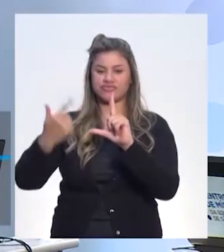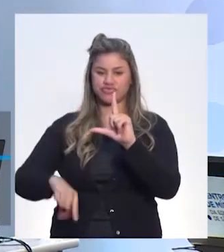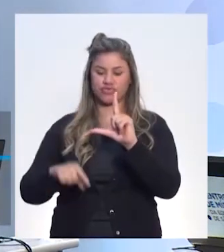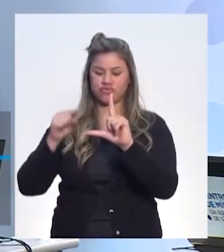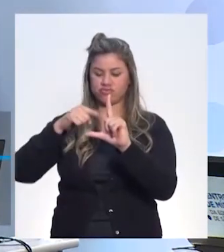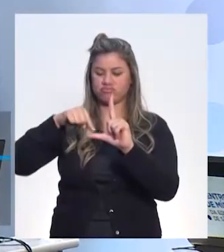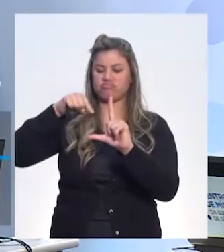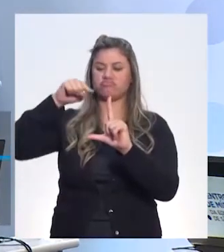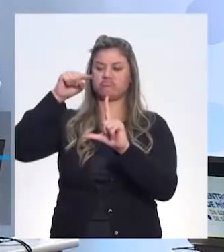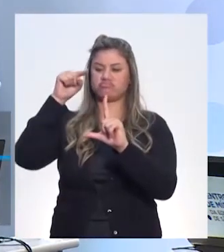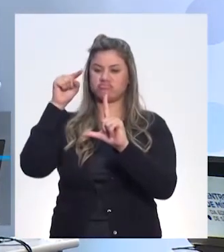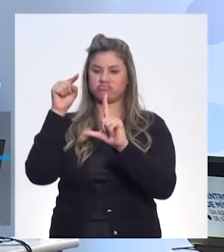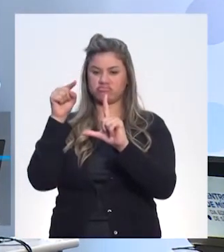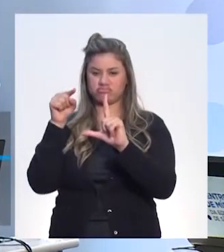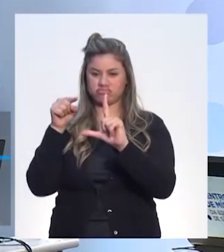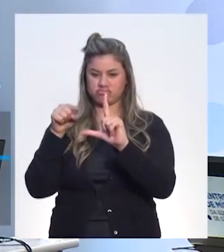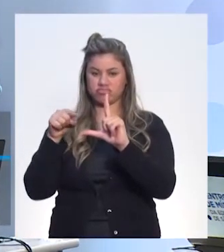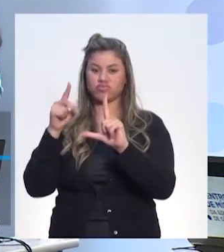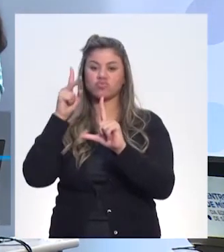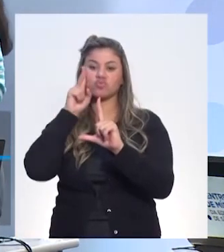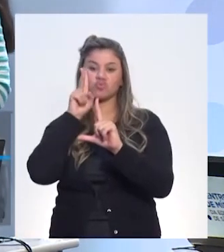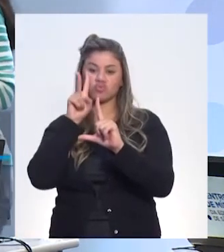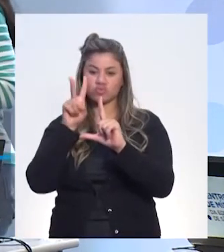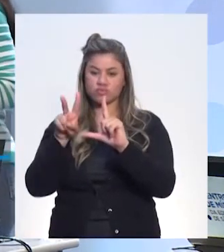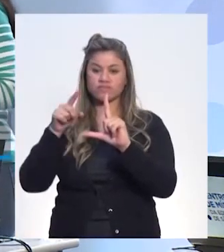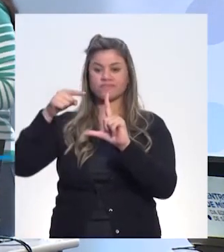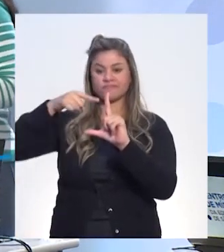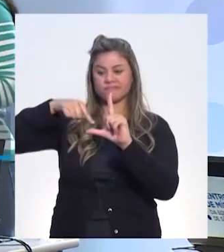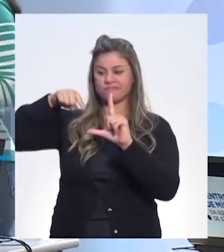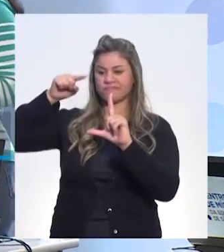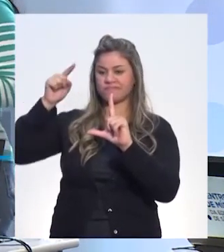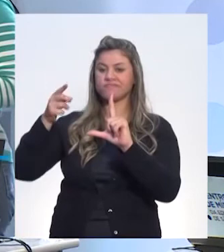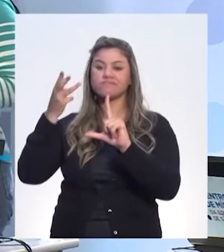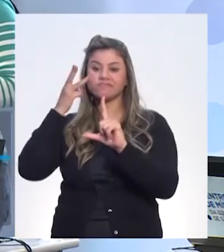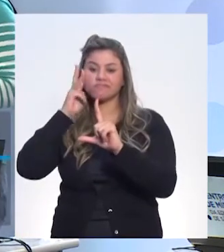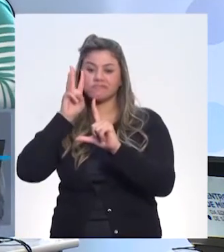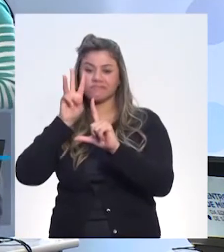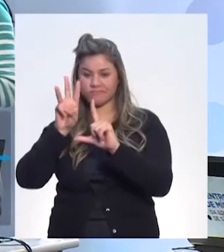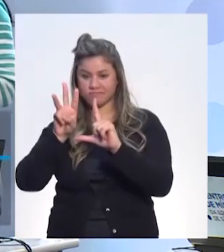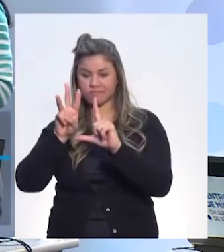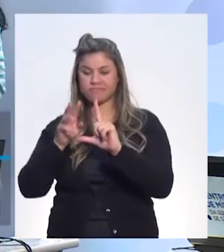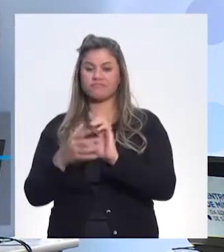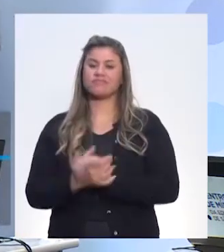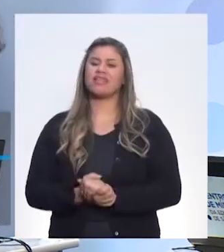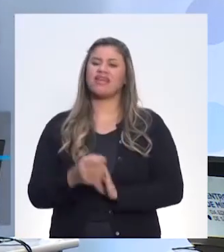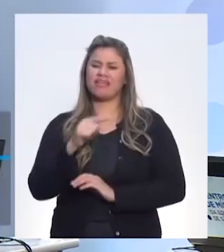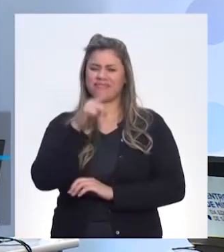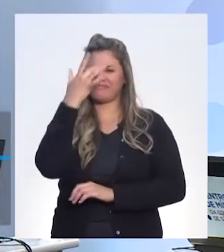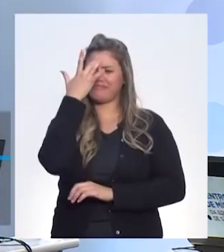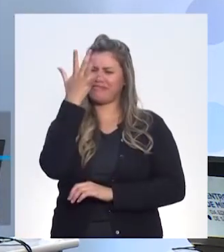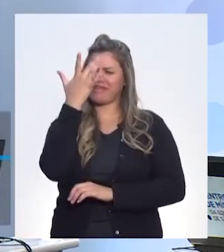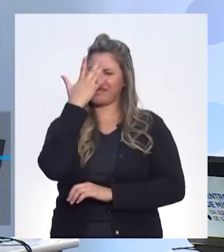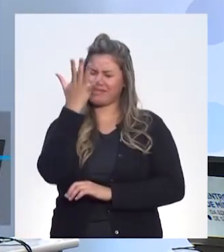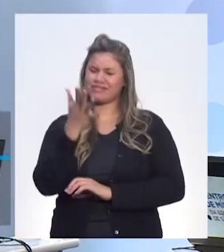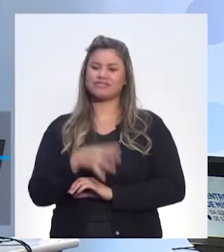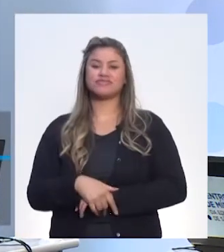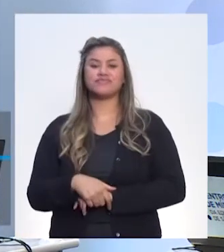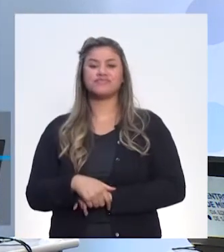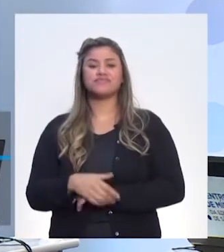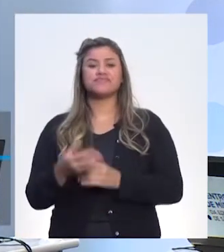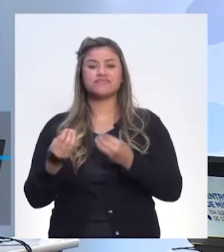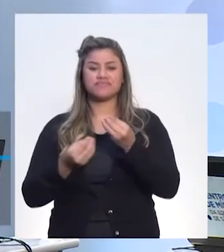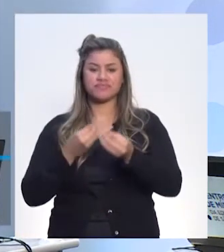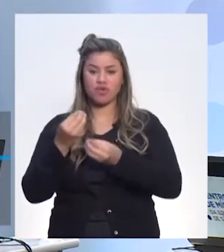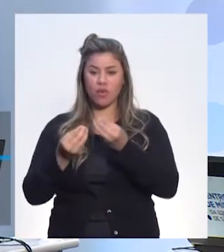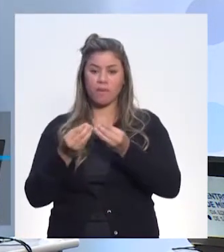tenho novamente 2 dias e 3 dias. Gente, esse está fácil, né? Então, qual que é o